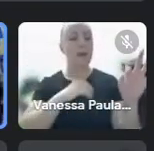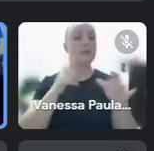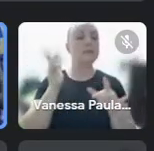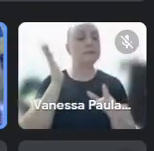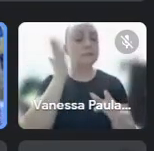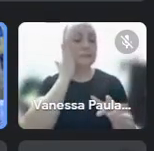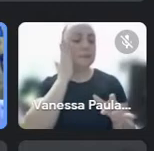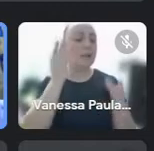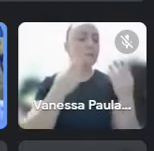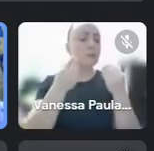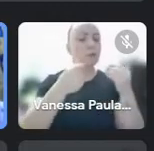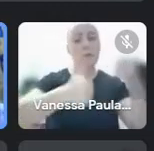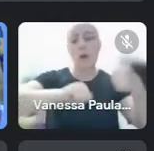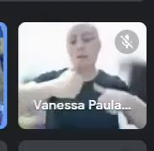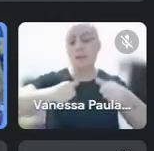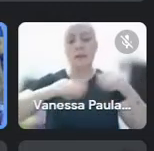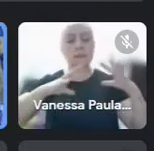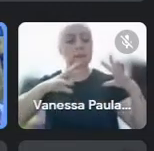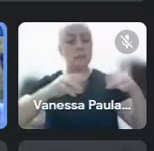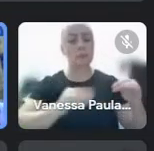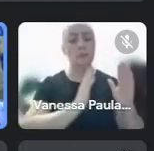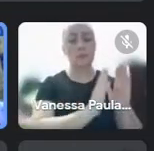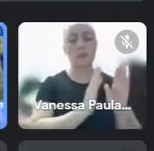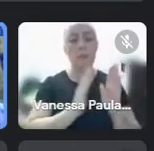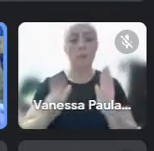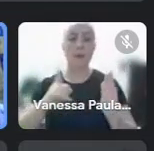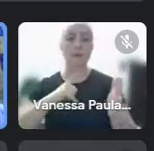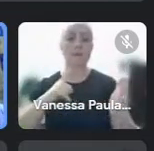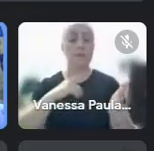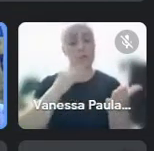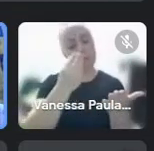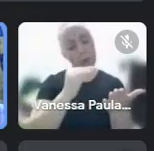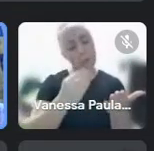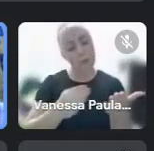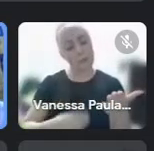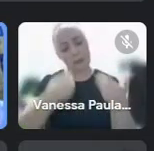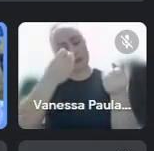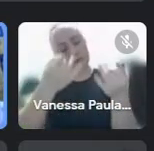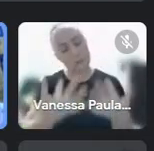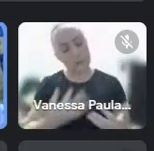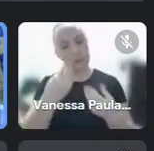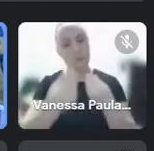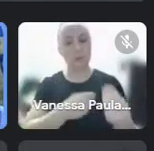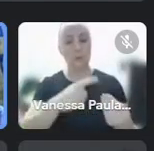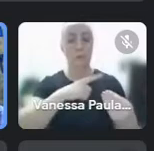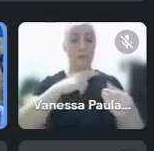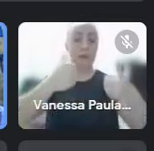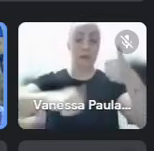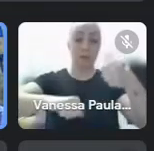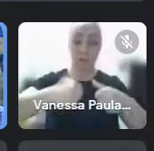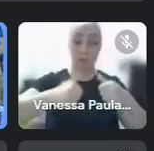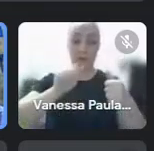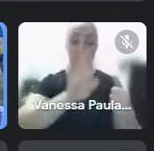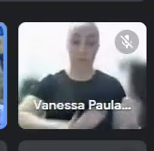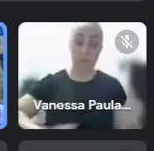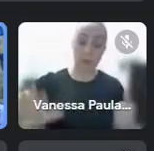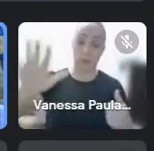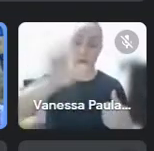é de análise de água, eu já tenho aqui um paperzinho para escrever, eu já tenho uma análise macroscópica